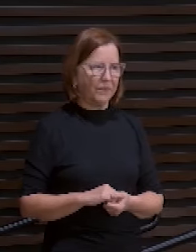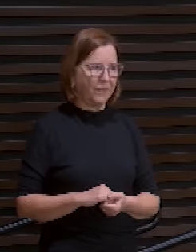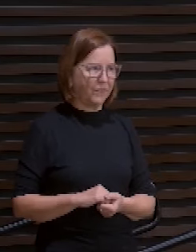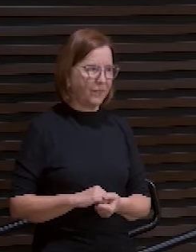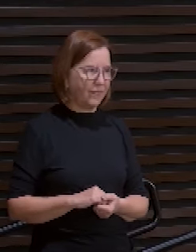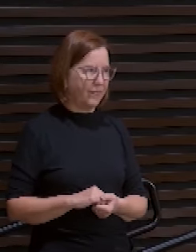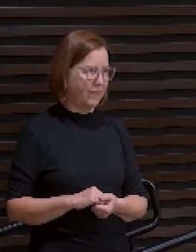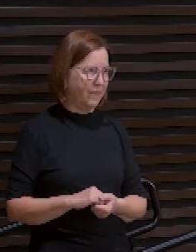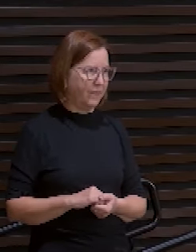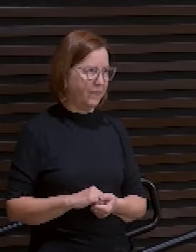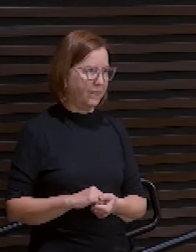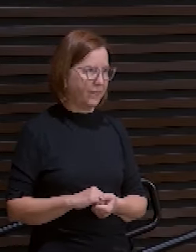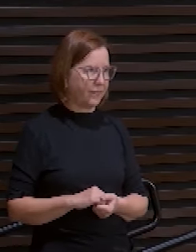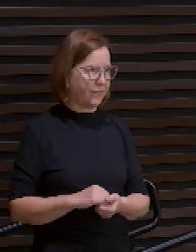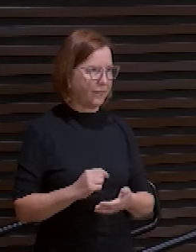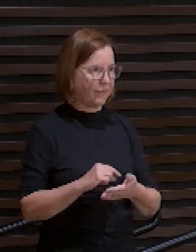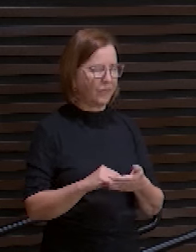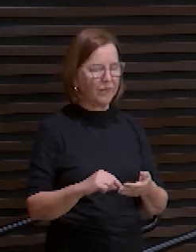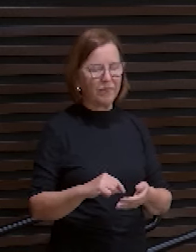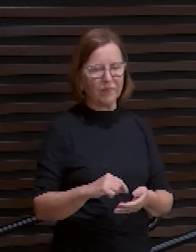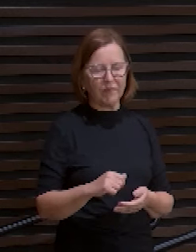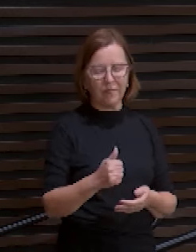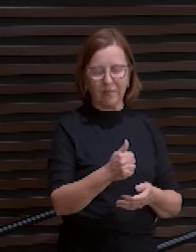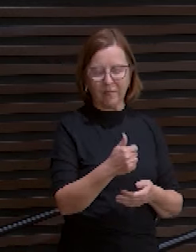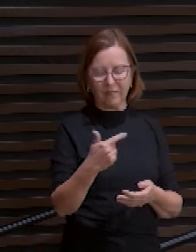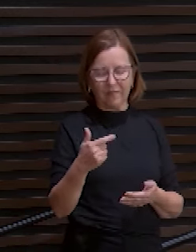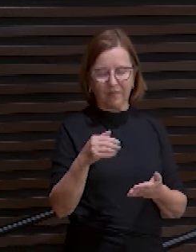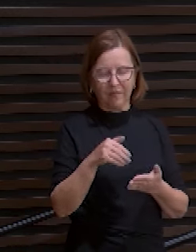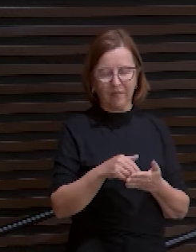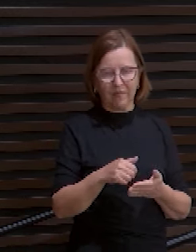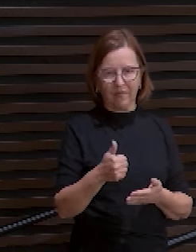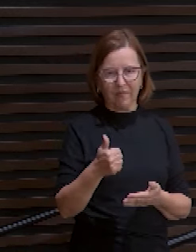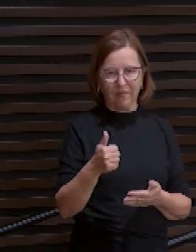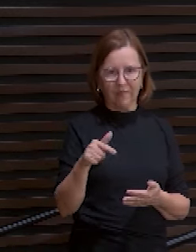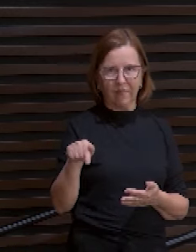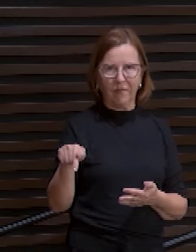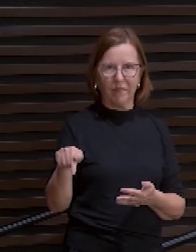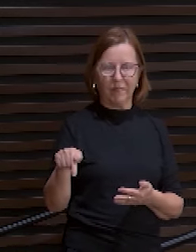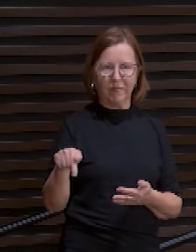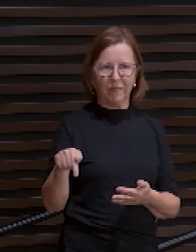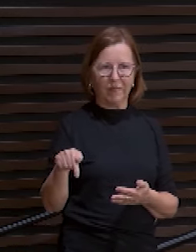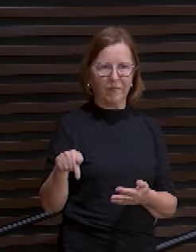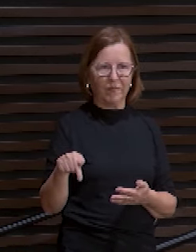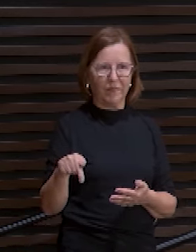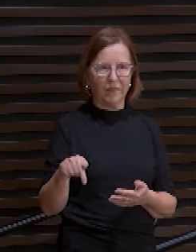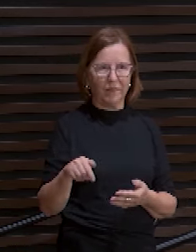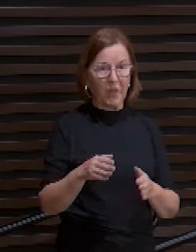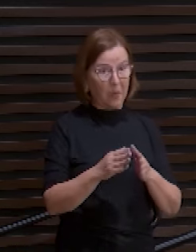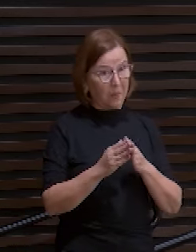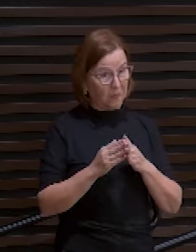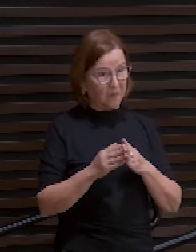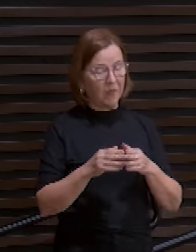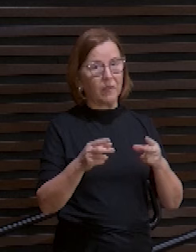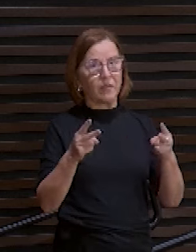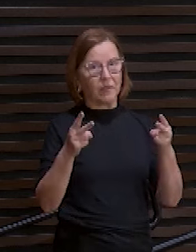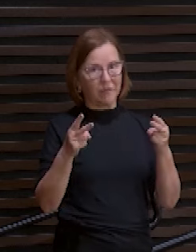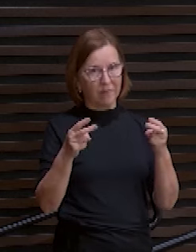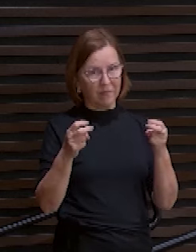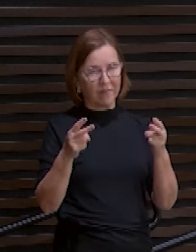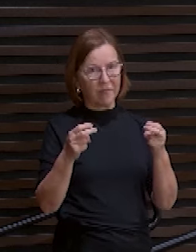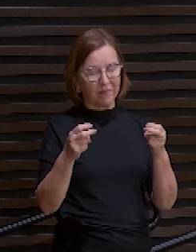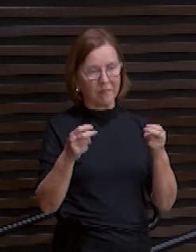3 os versos 12 17 Gostaria que você prestasse muita atenção na palavra